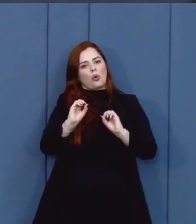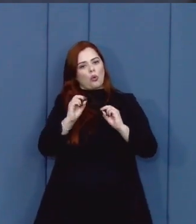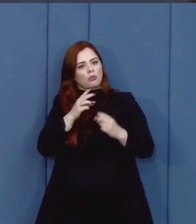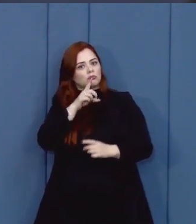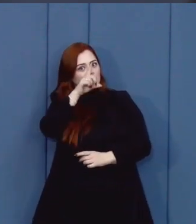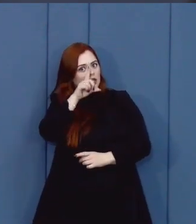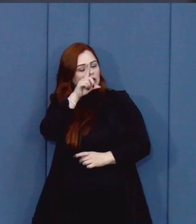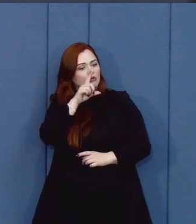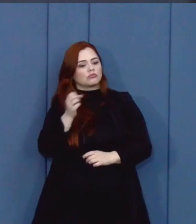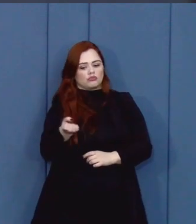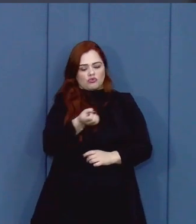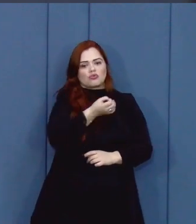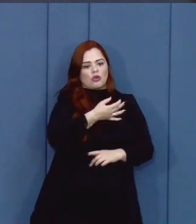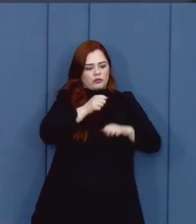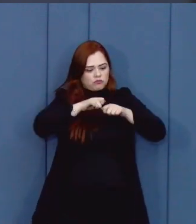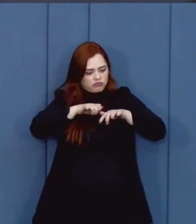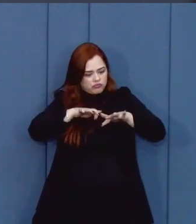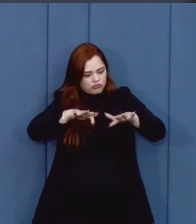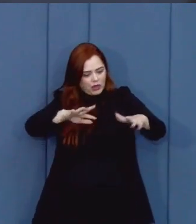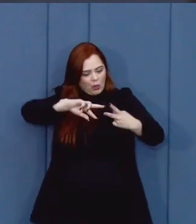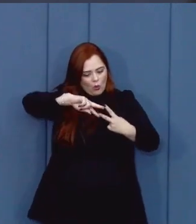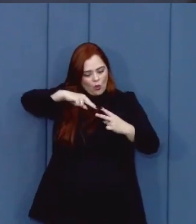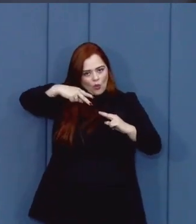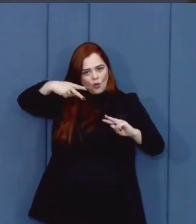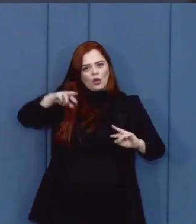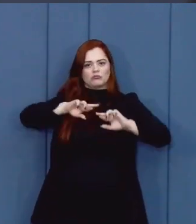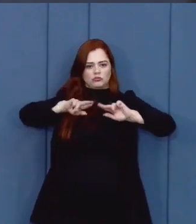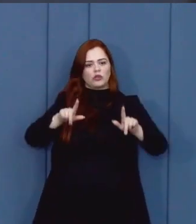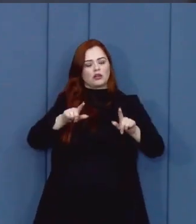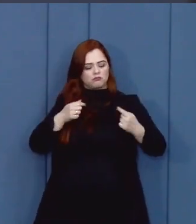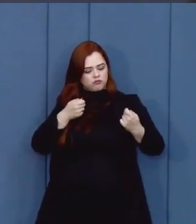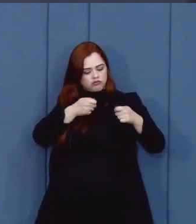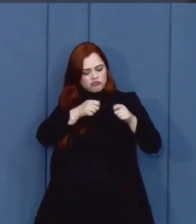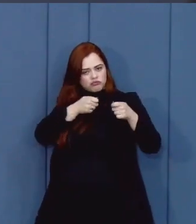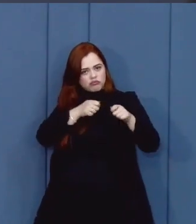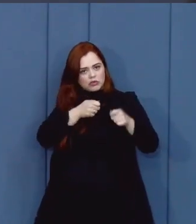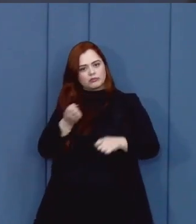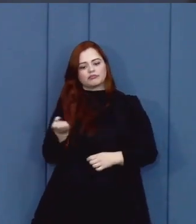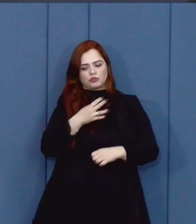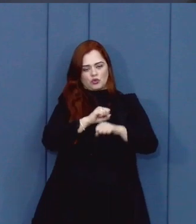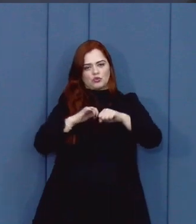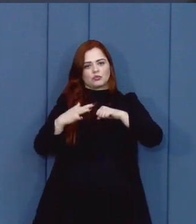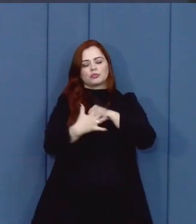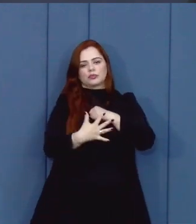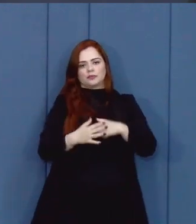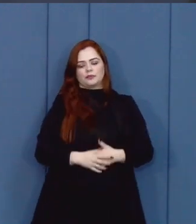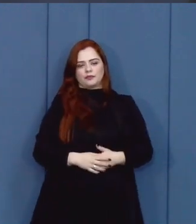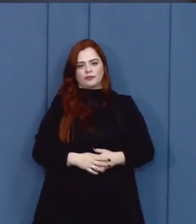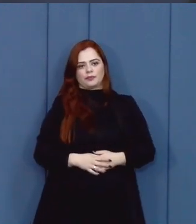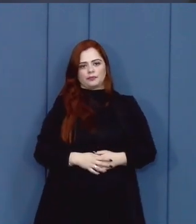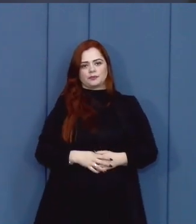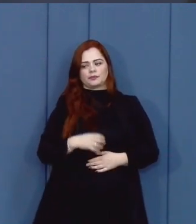de novas mutações genéticas que provoquem novas pandemias. Sim? Então, ponto número